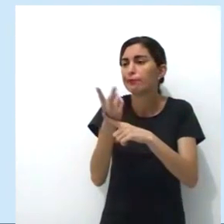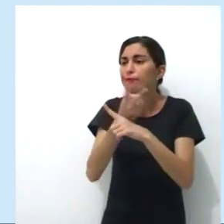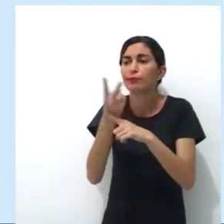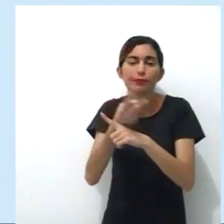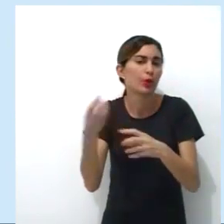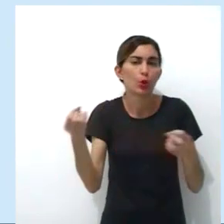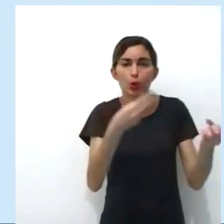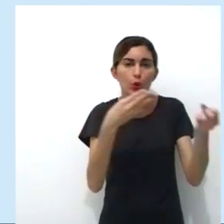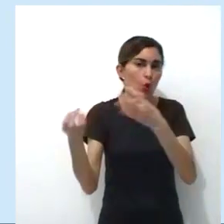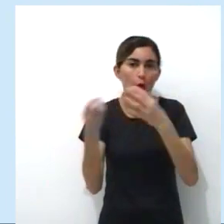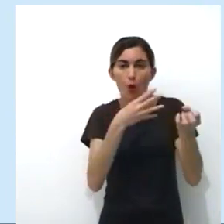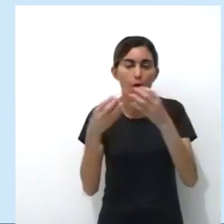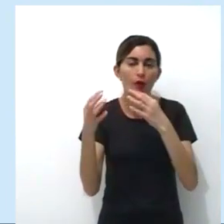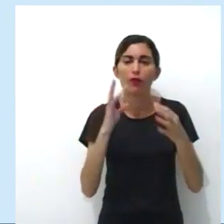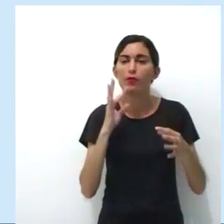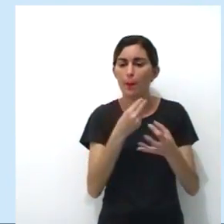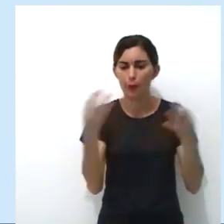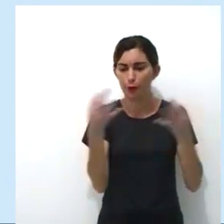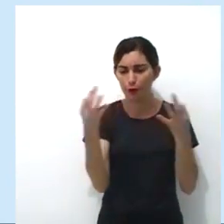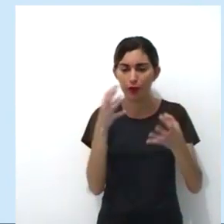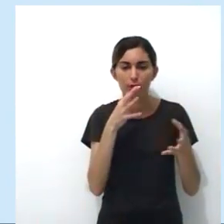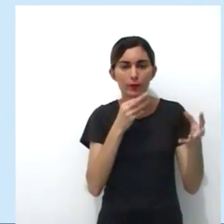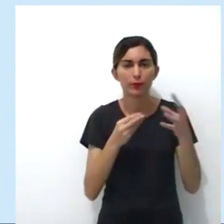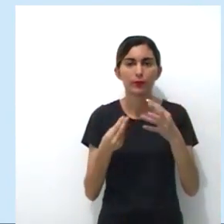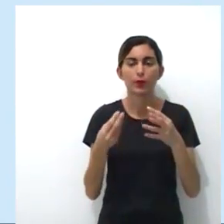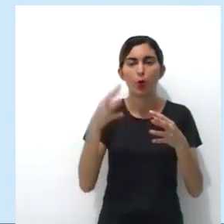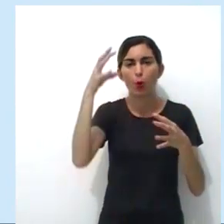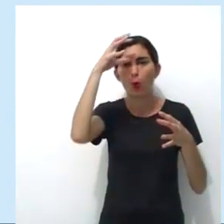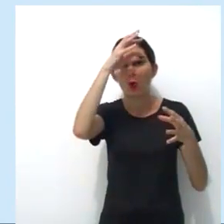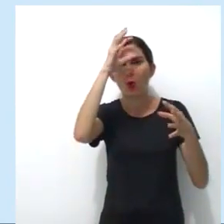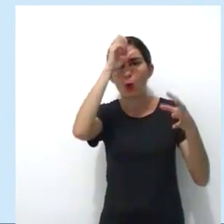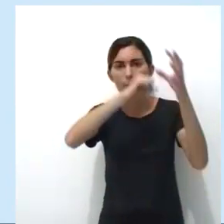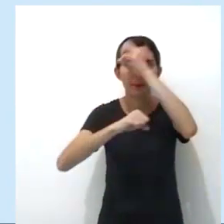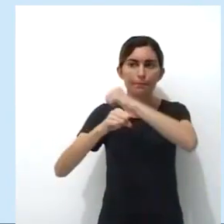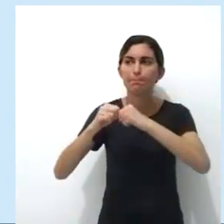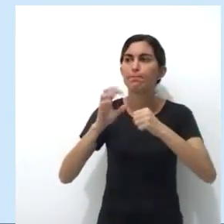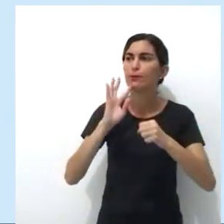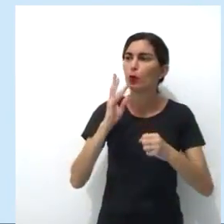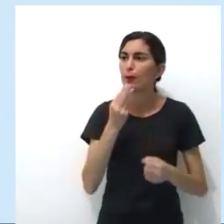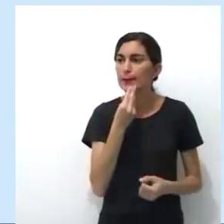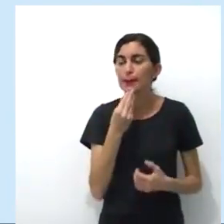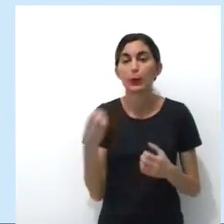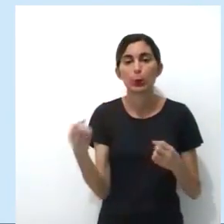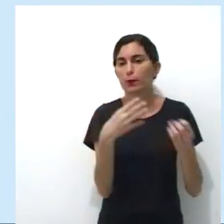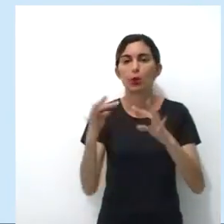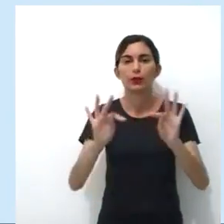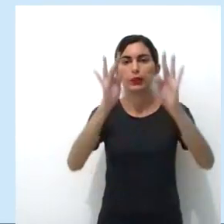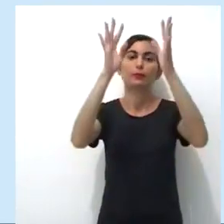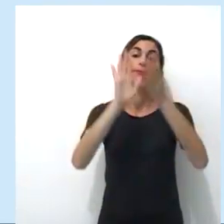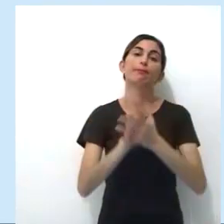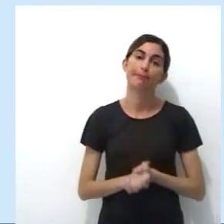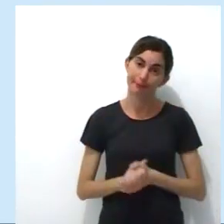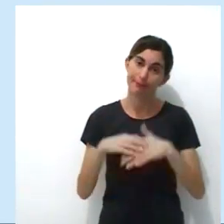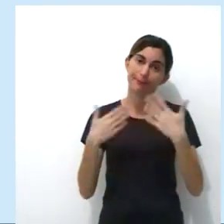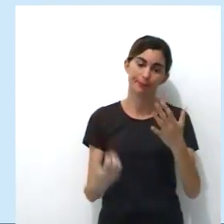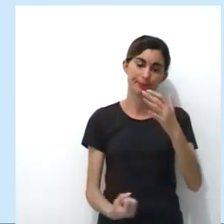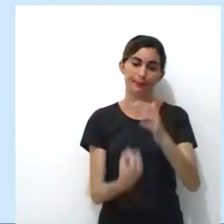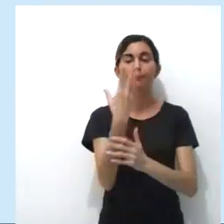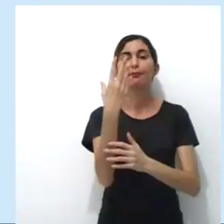aí foi o primeiro modelo de geladeira. O compressor era do lado de fora, na parte de cima. E aí ocorre o processo de